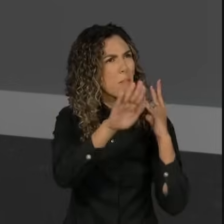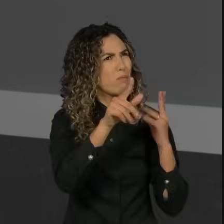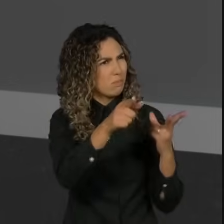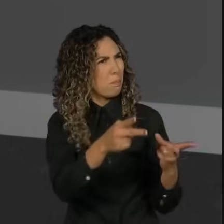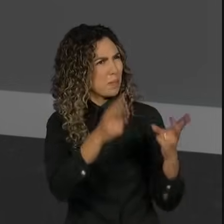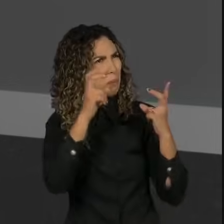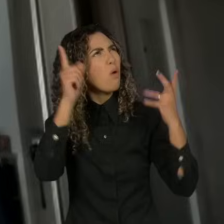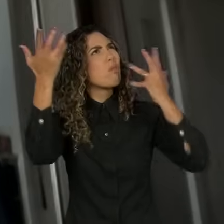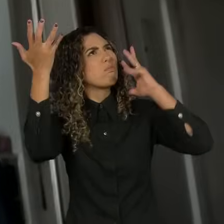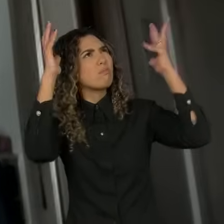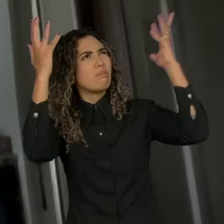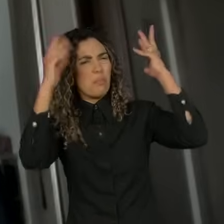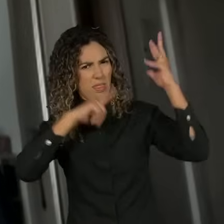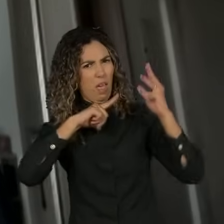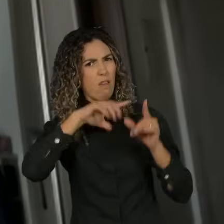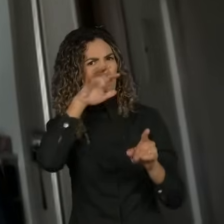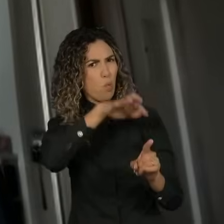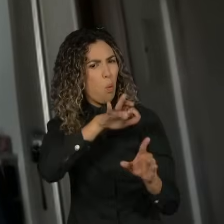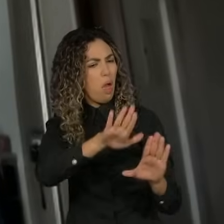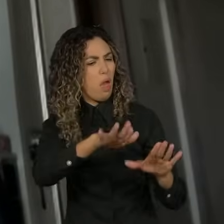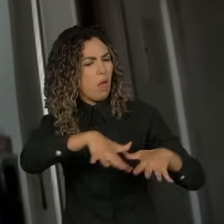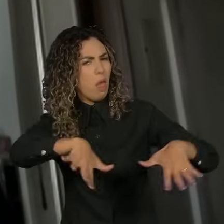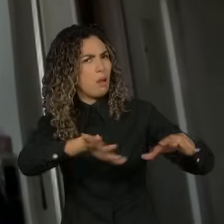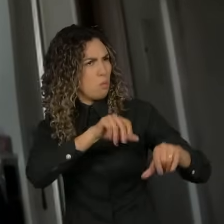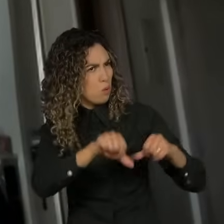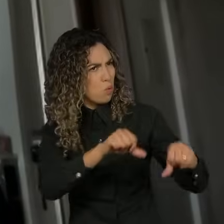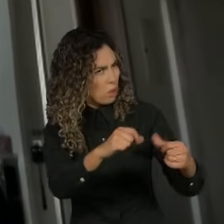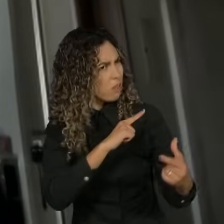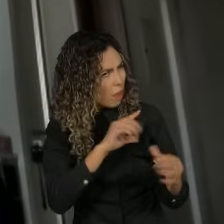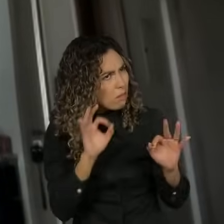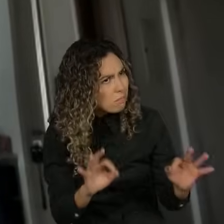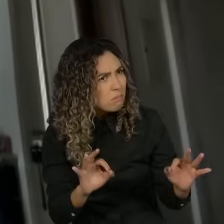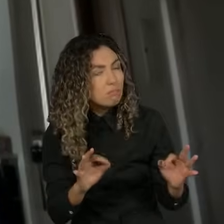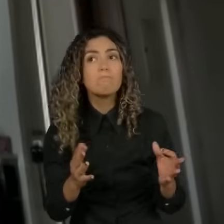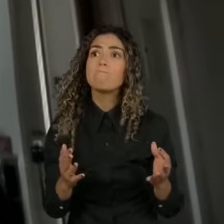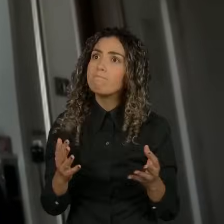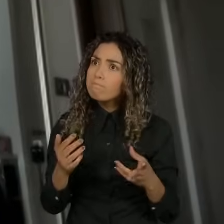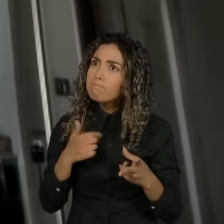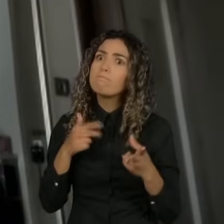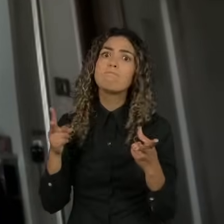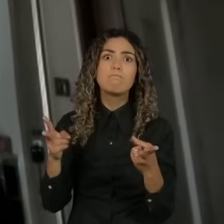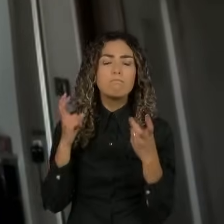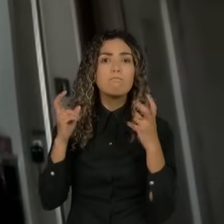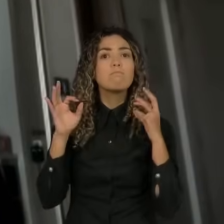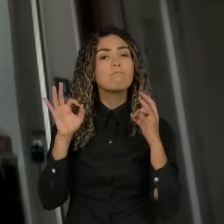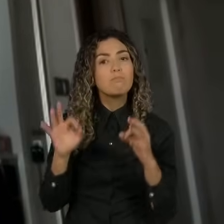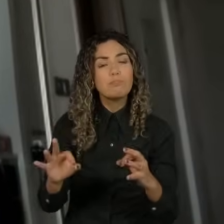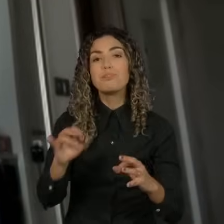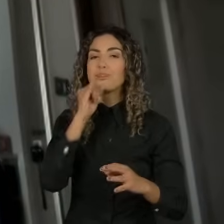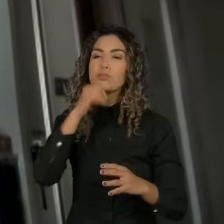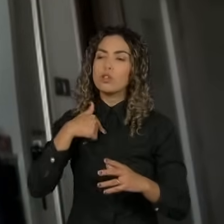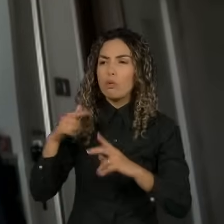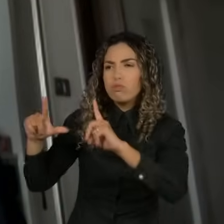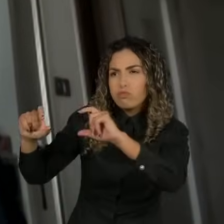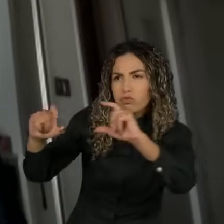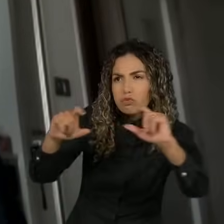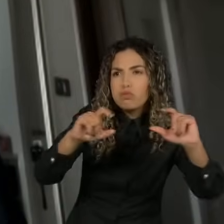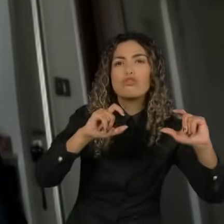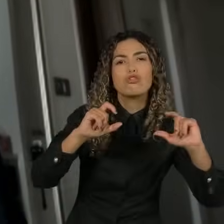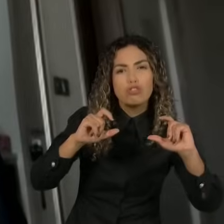às mudanças climáticas? Eu tenho percebido cada vez mais, principalmente quando eu retorno para os mesmos lugares que eu já